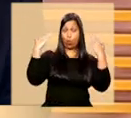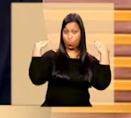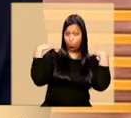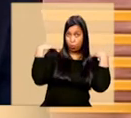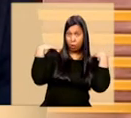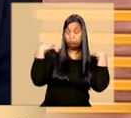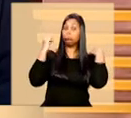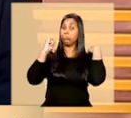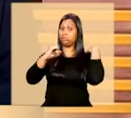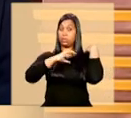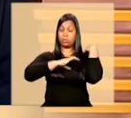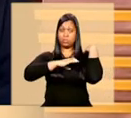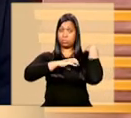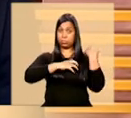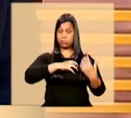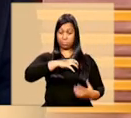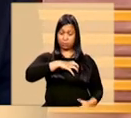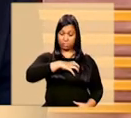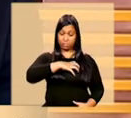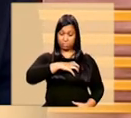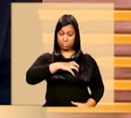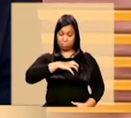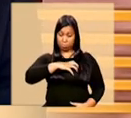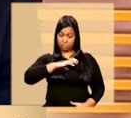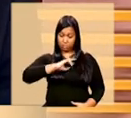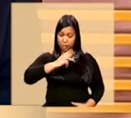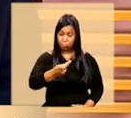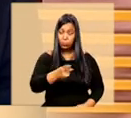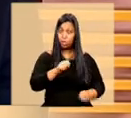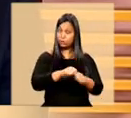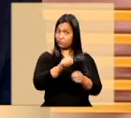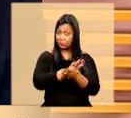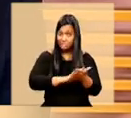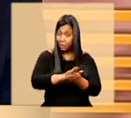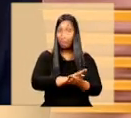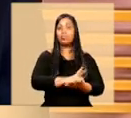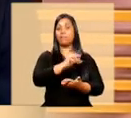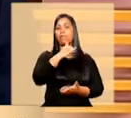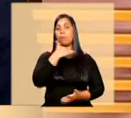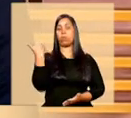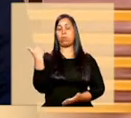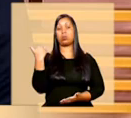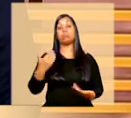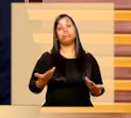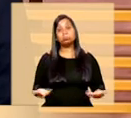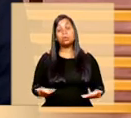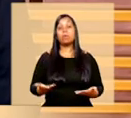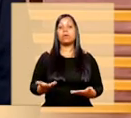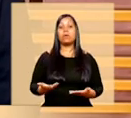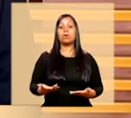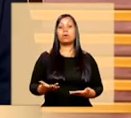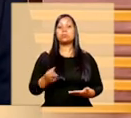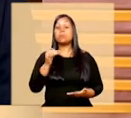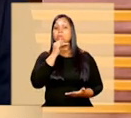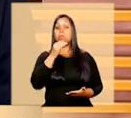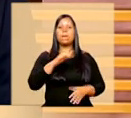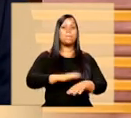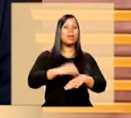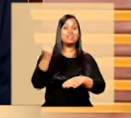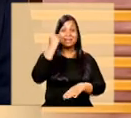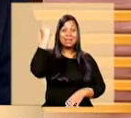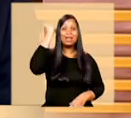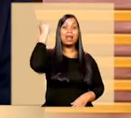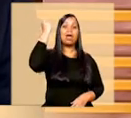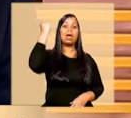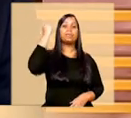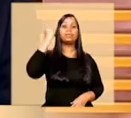alternativo. Se ele não fizer o transplante, esse paciente provavelmente vai falecer, né? Então, aí sim, é transplantados os que são mais graves.